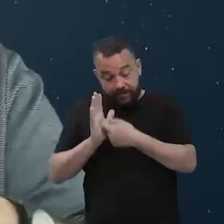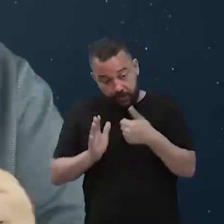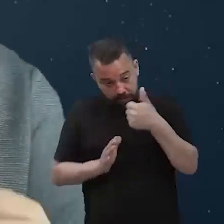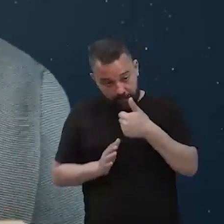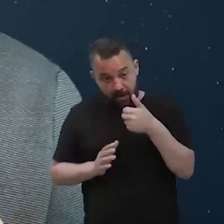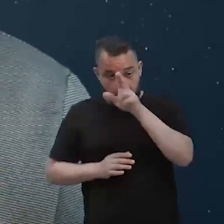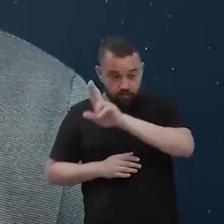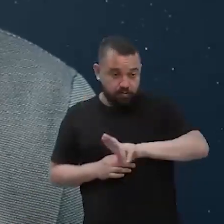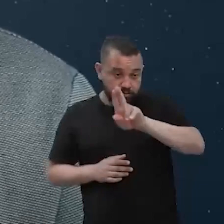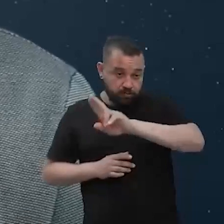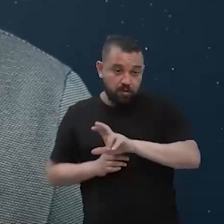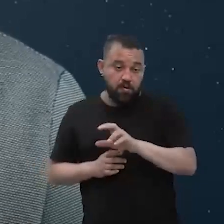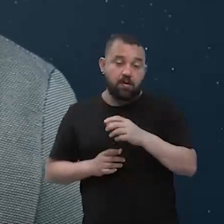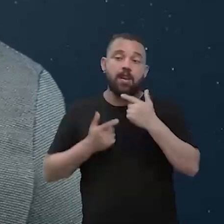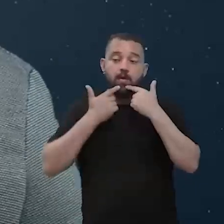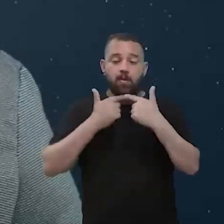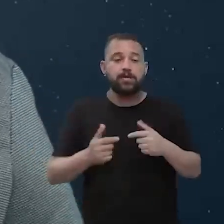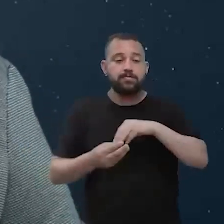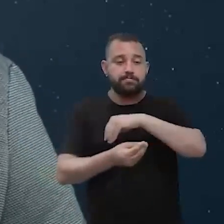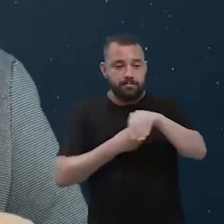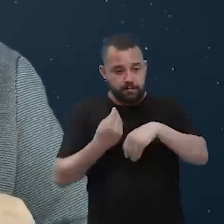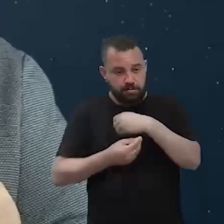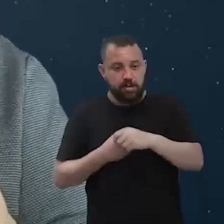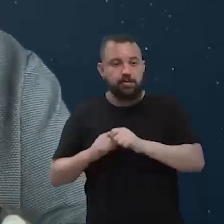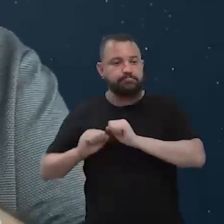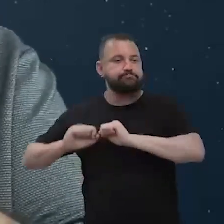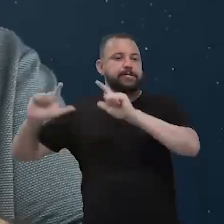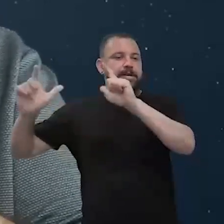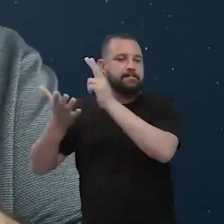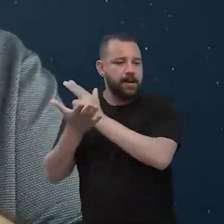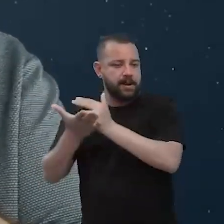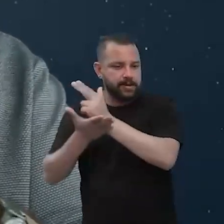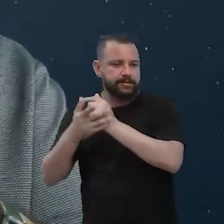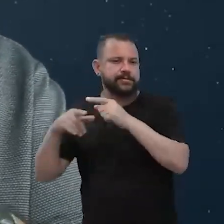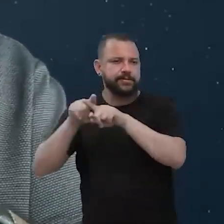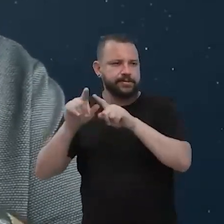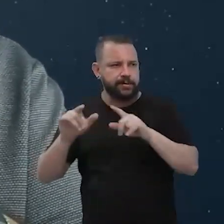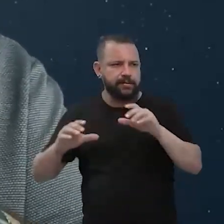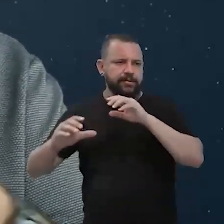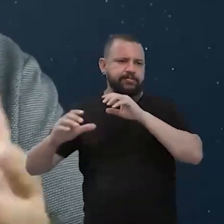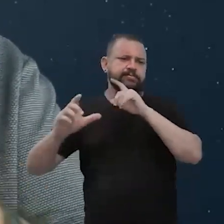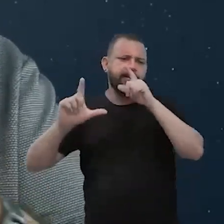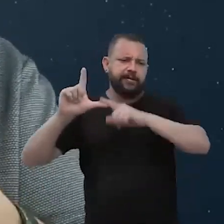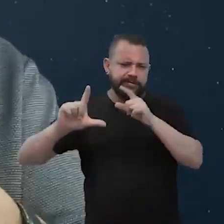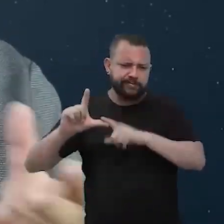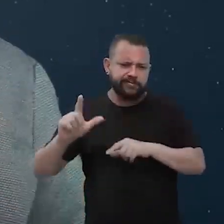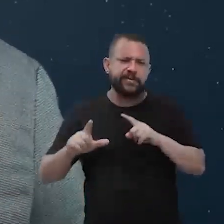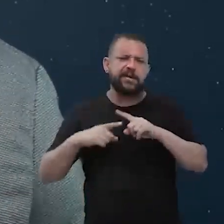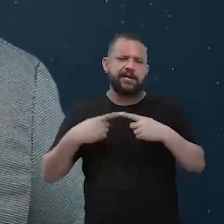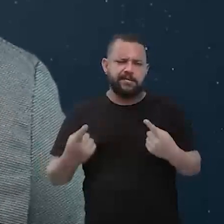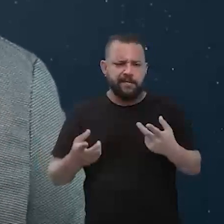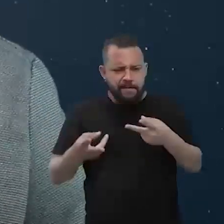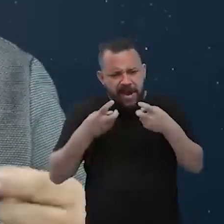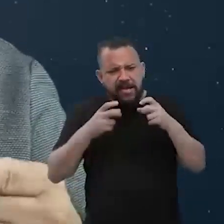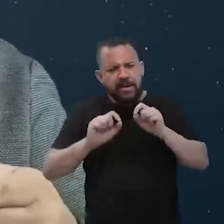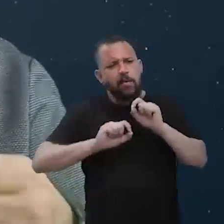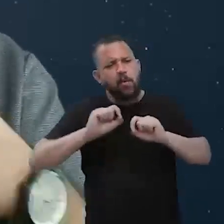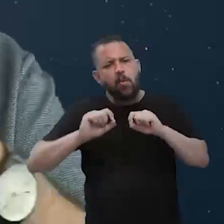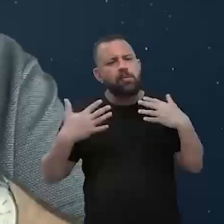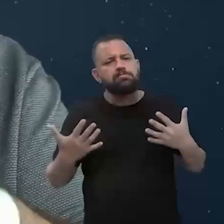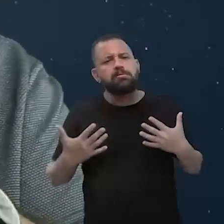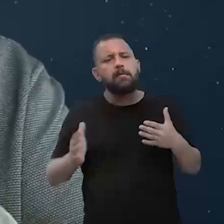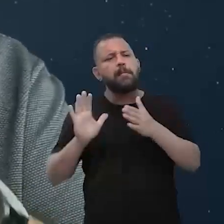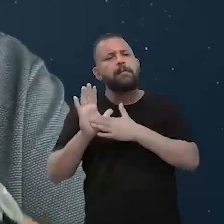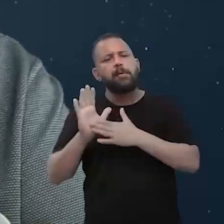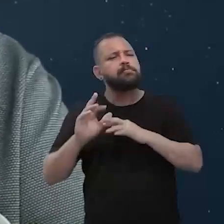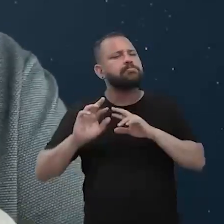nós trabalhamos aqui nas nossas aulas, não é? E a gente percebe também a questão do que são propósitos diferentes, apesar